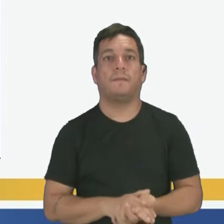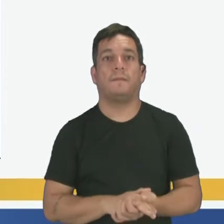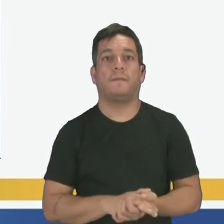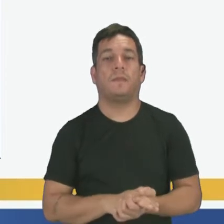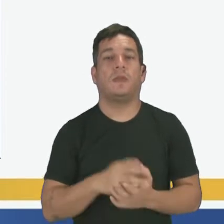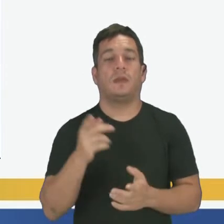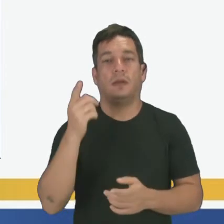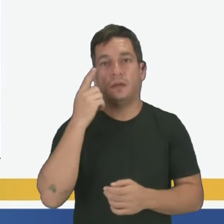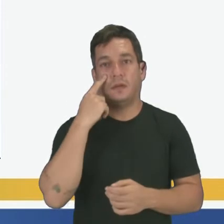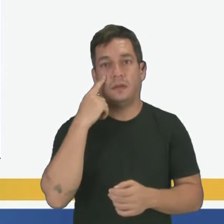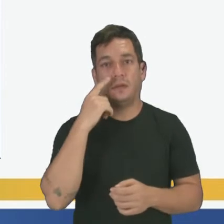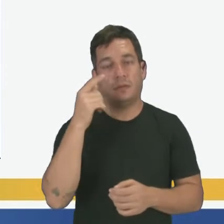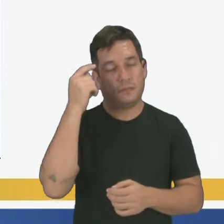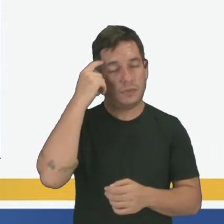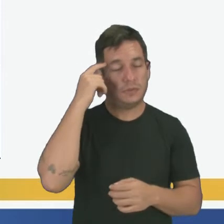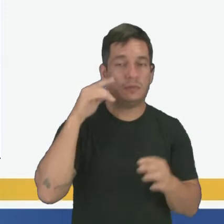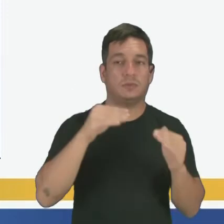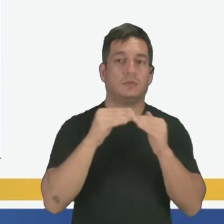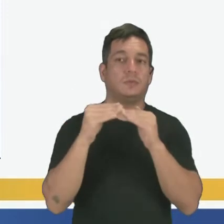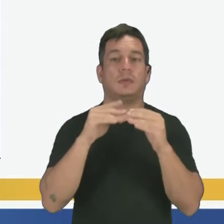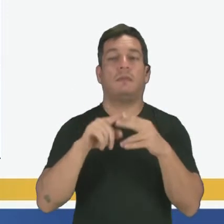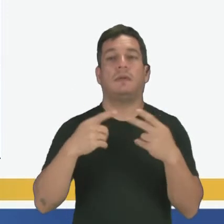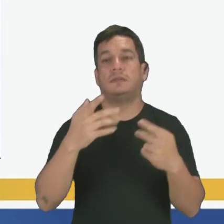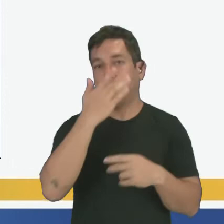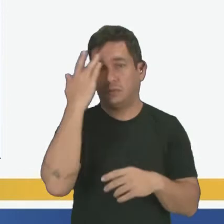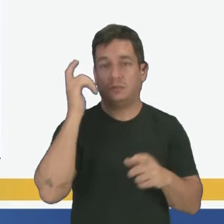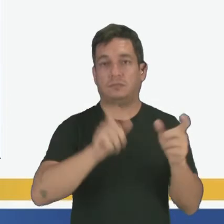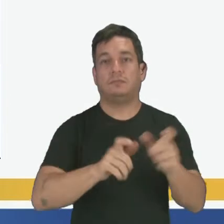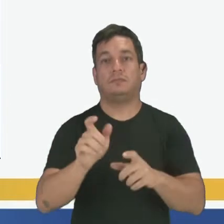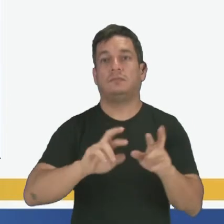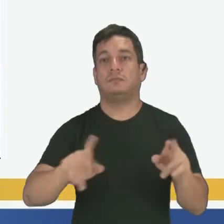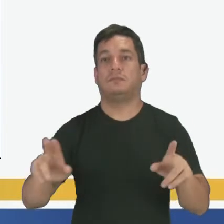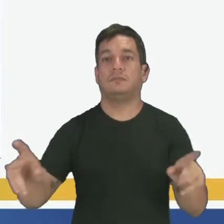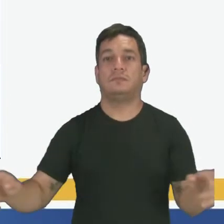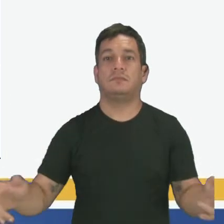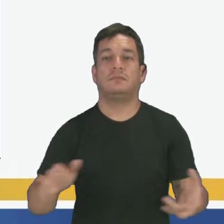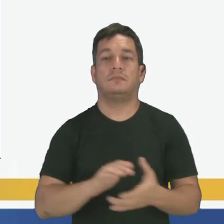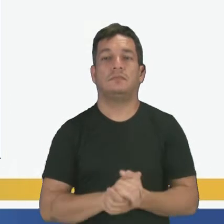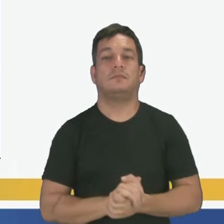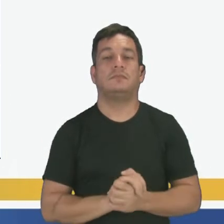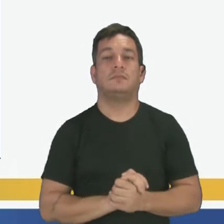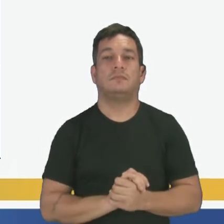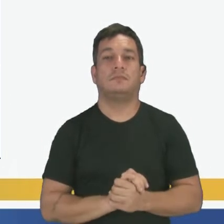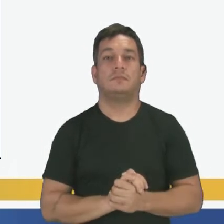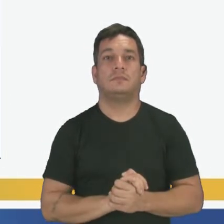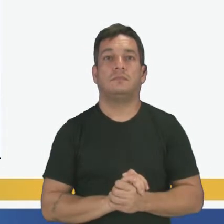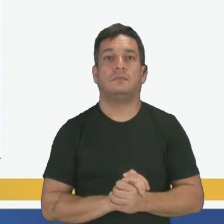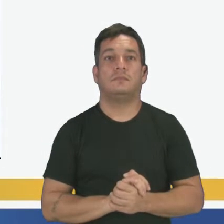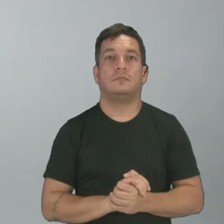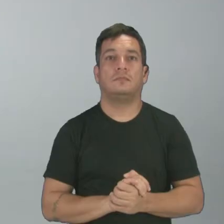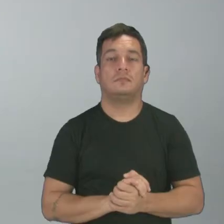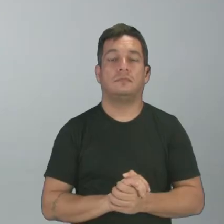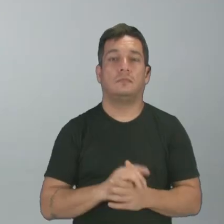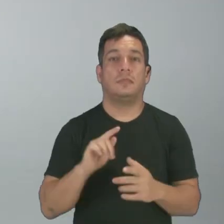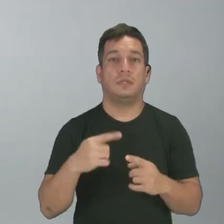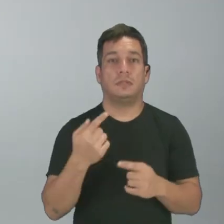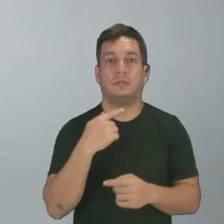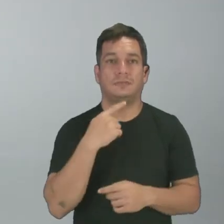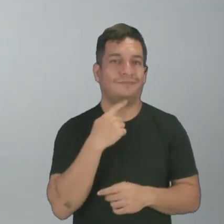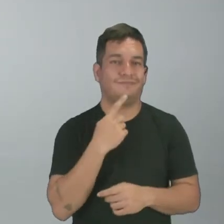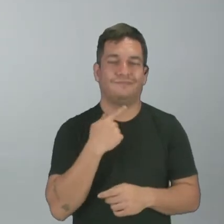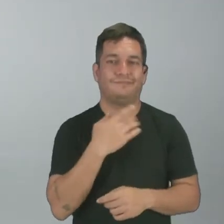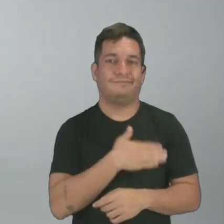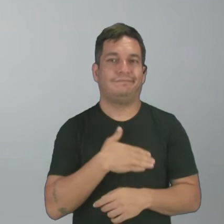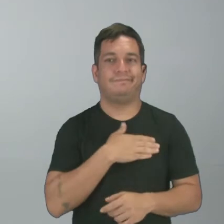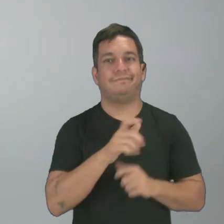ser uniforme o pensamento, mas as pessoas são diferentes e elas têm direito de pensar diferente, né? Nem todo mundo agrada a ninguém, né?